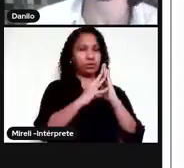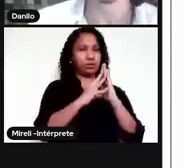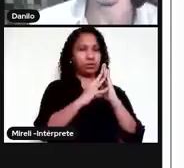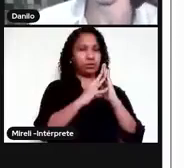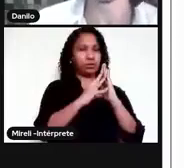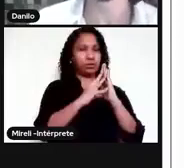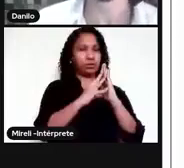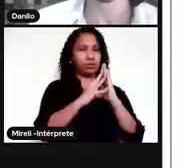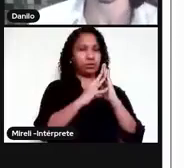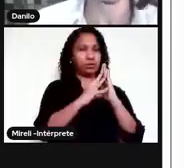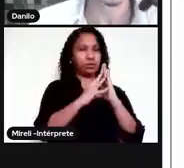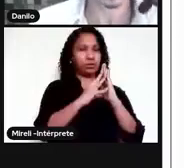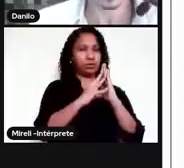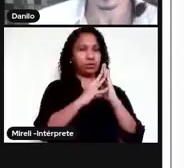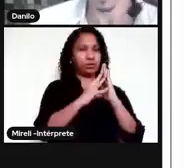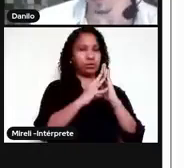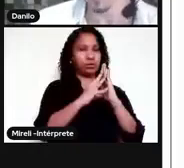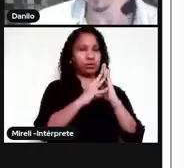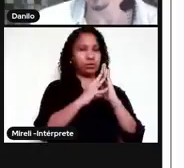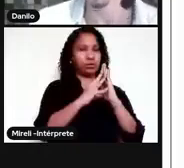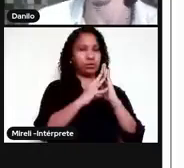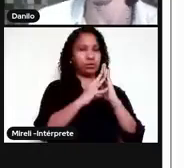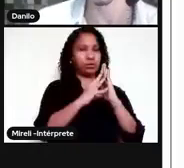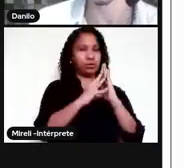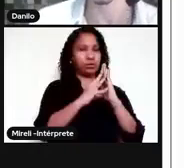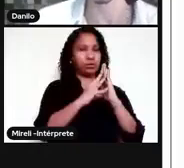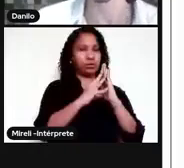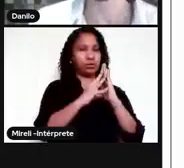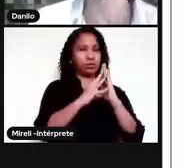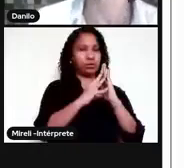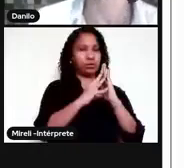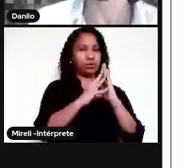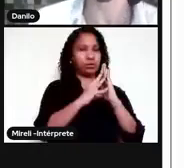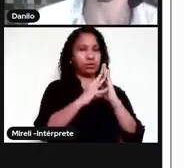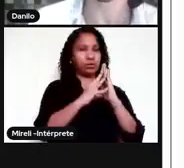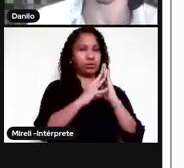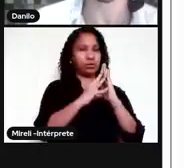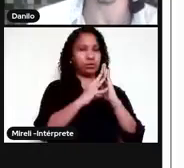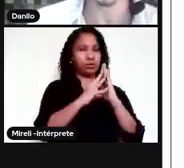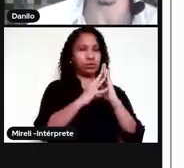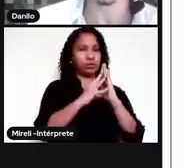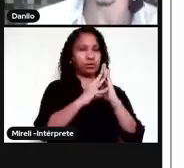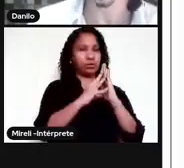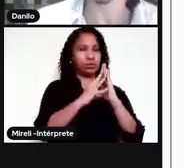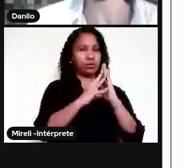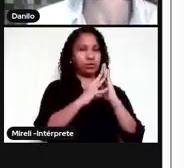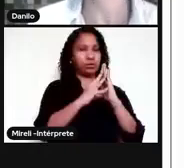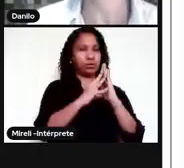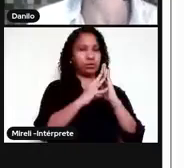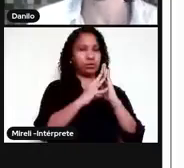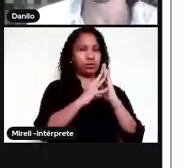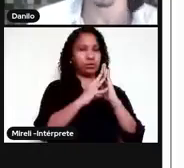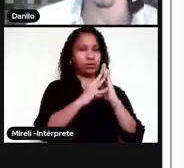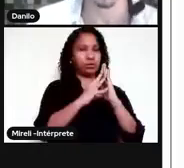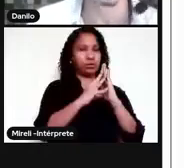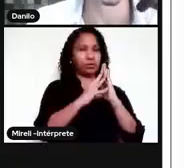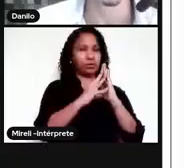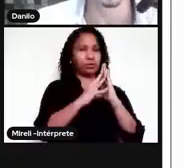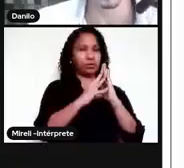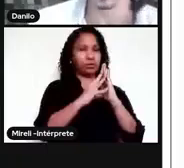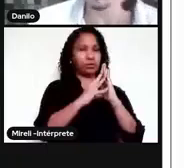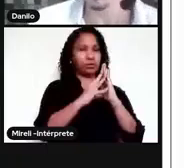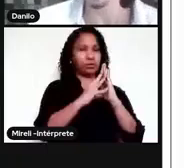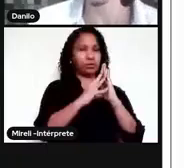temperatura, precipitação, entre outras variáveis que foram utilizadas, somado aos dados de herbário, que são dados de